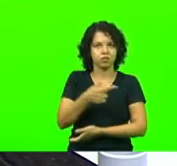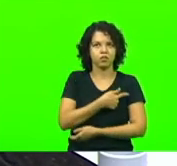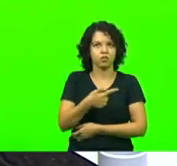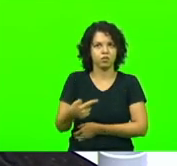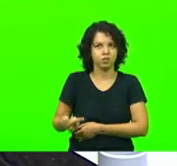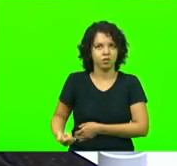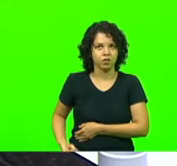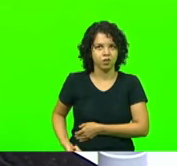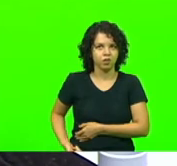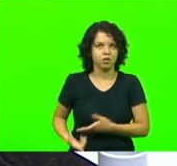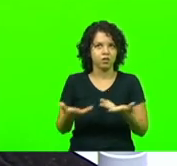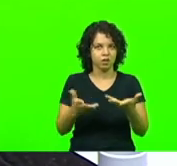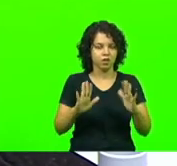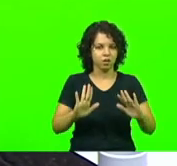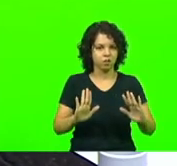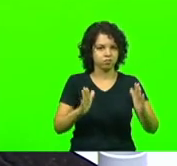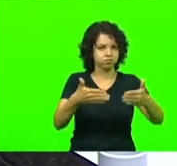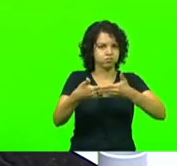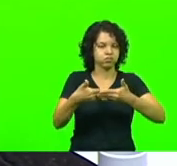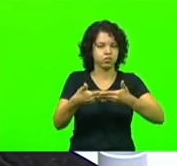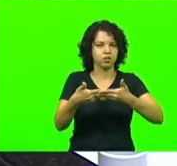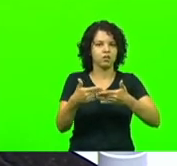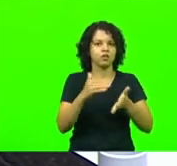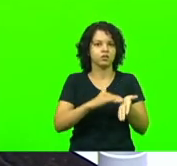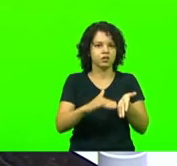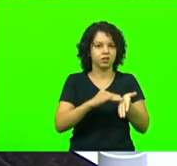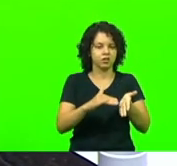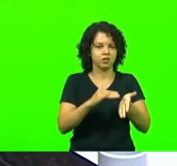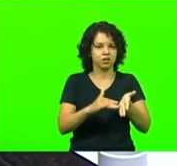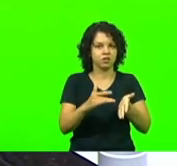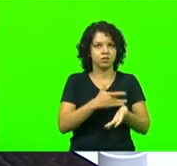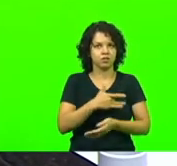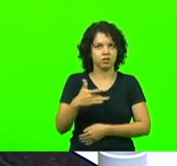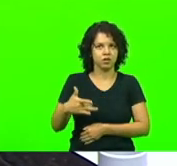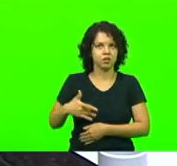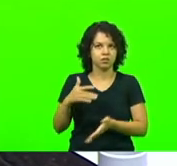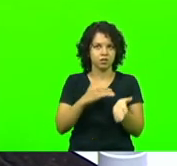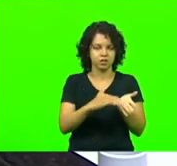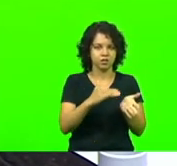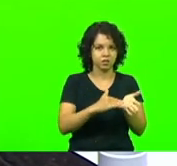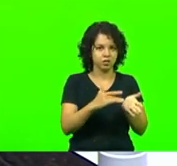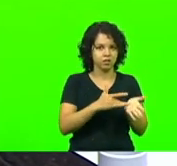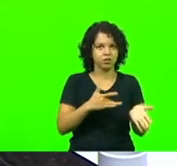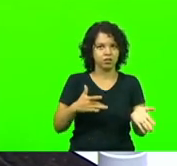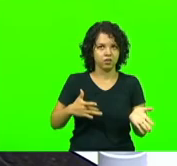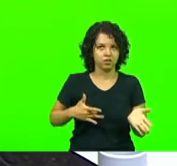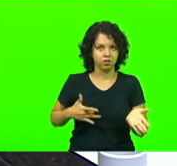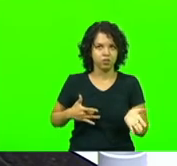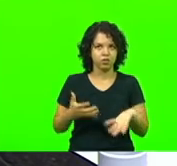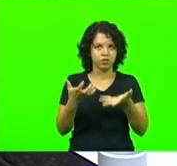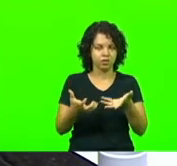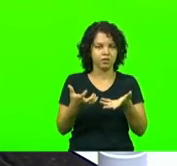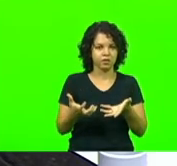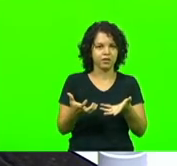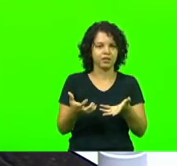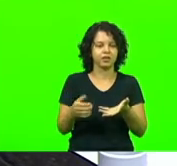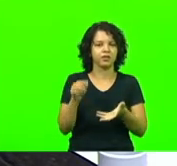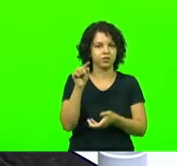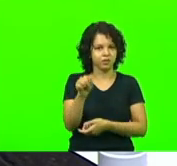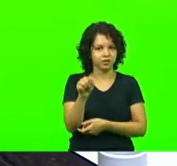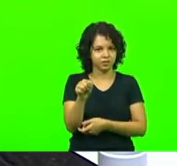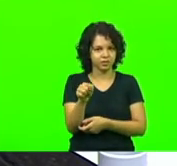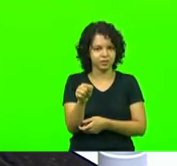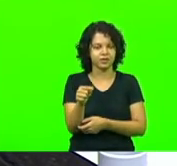tentando blindar o secretário da Saúde, a Secretaria de Saúde, que está deixando pessoas, você, sem